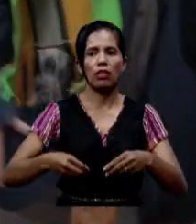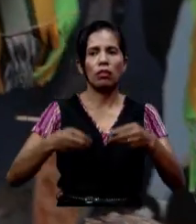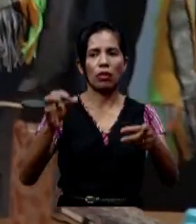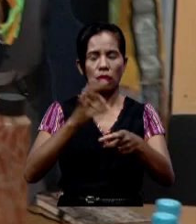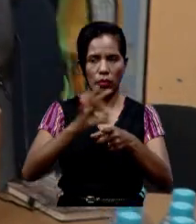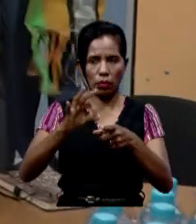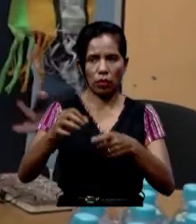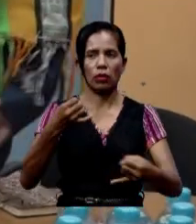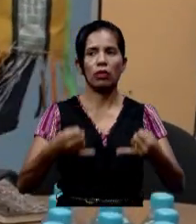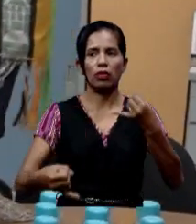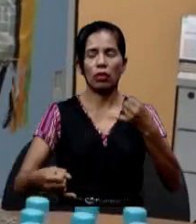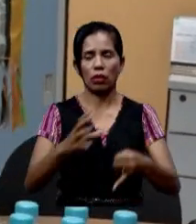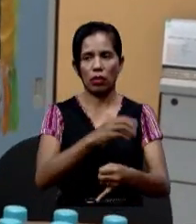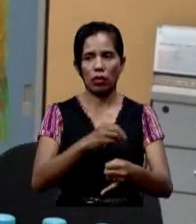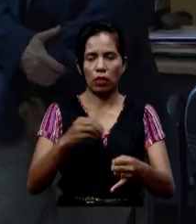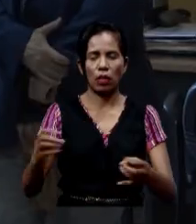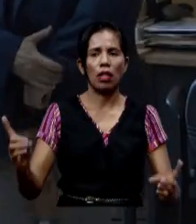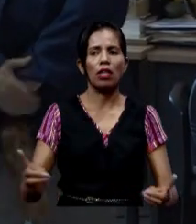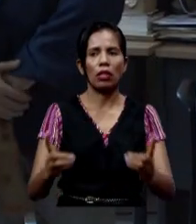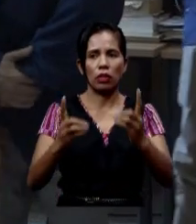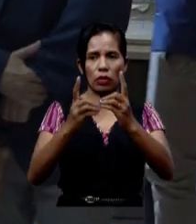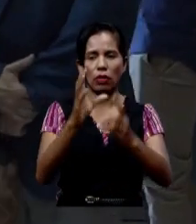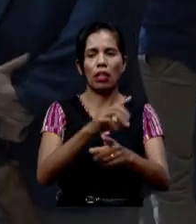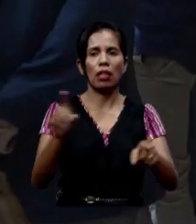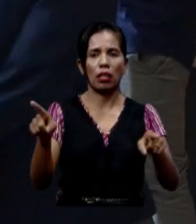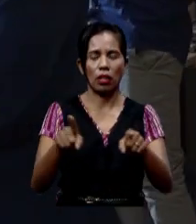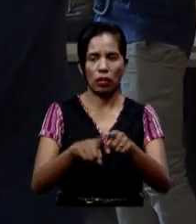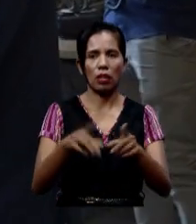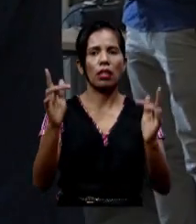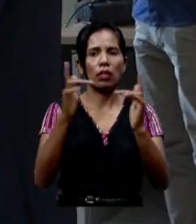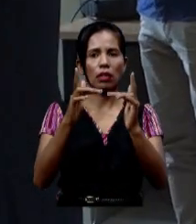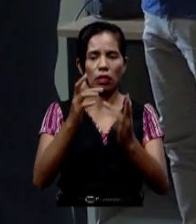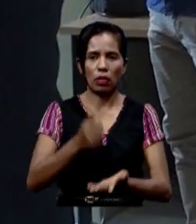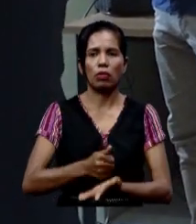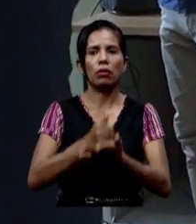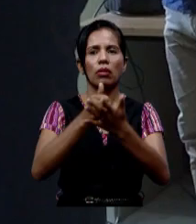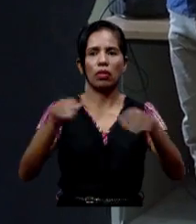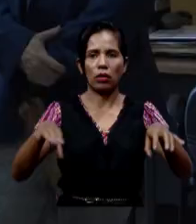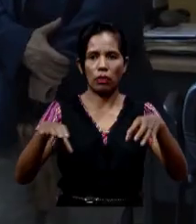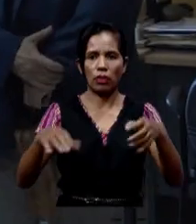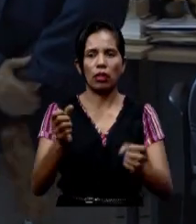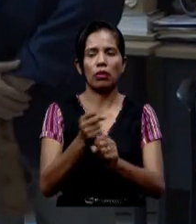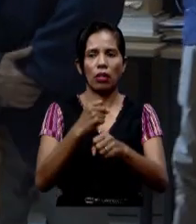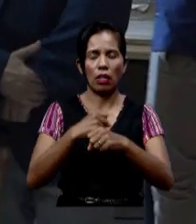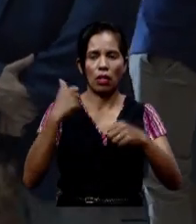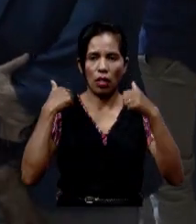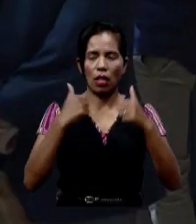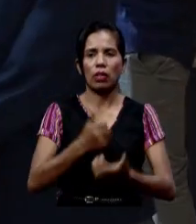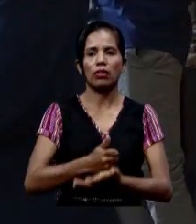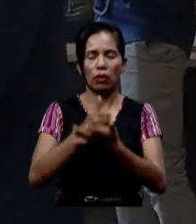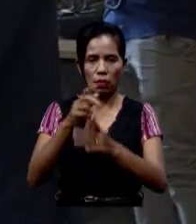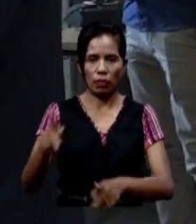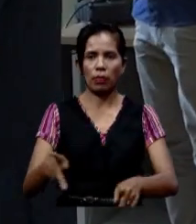Jurídico no Judiciário. Enfrenta durante NEMAC internet, a tu facilita serviço ou de ralo atendimento para público.